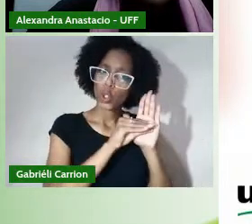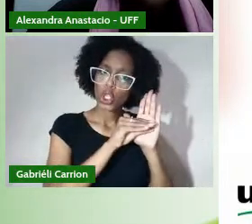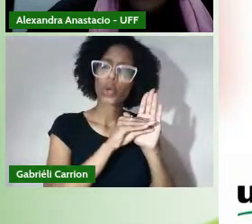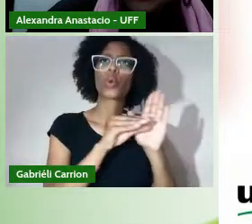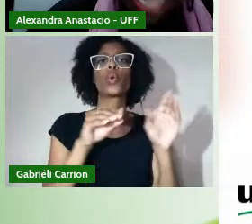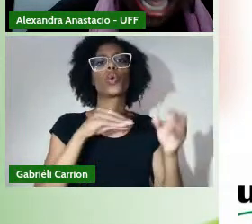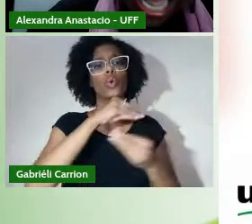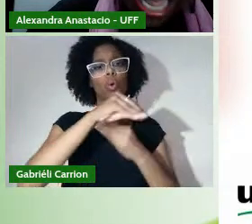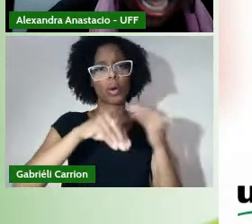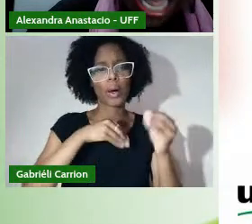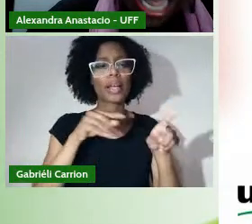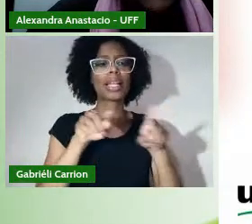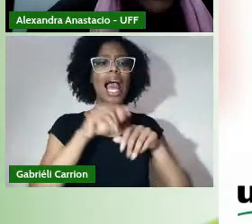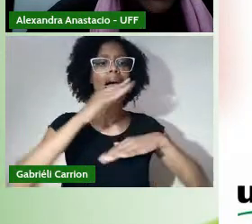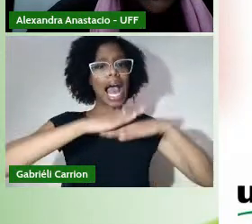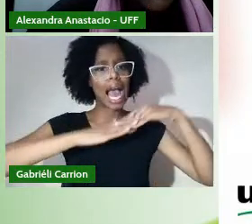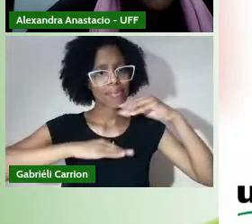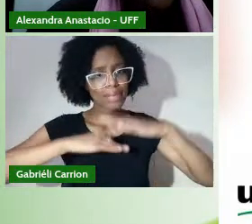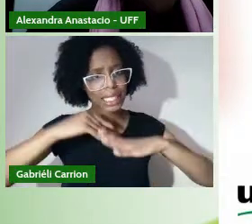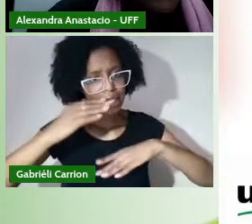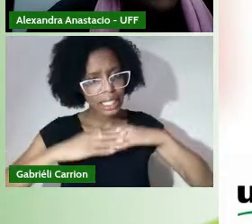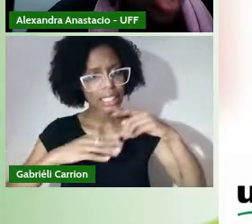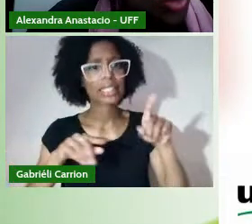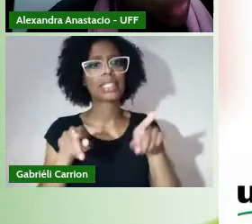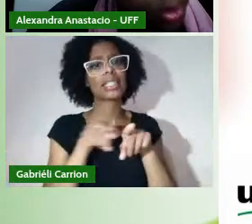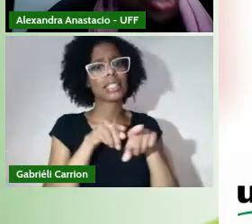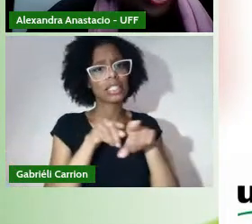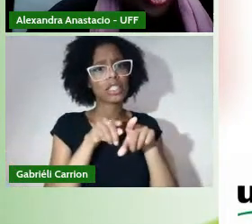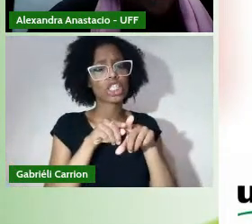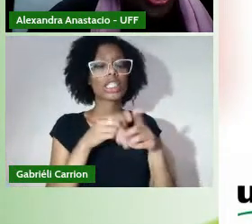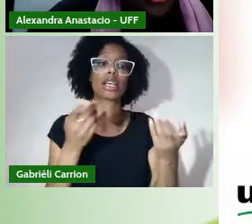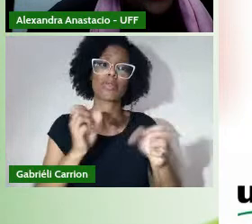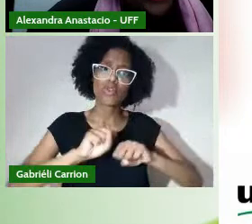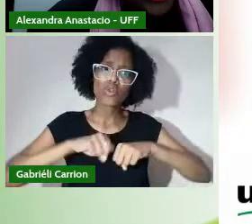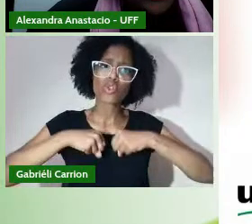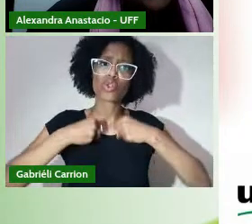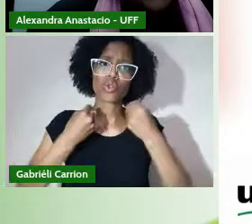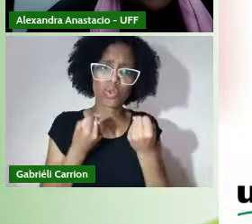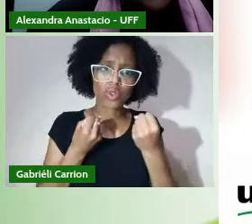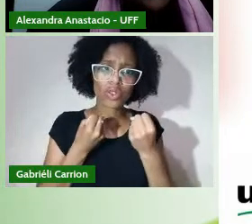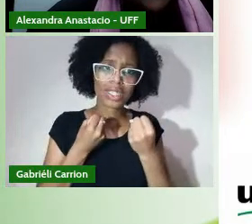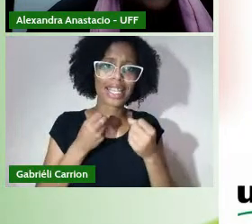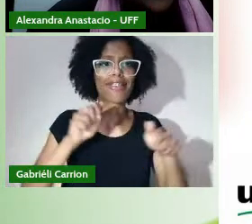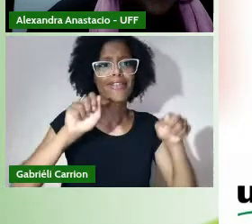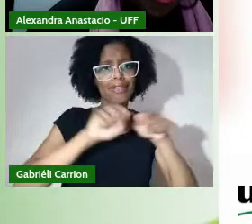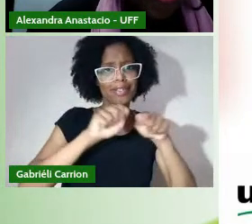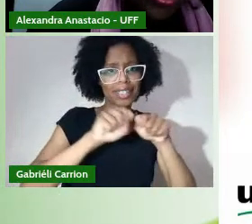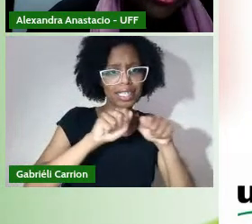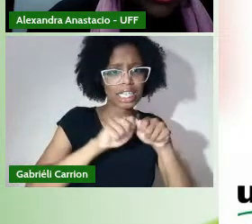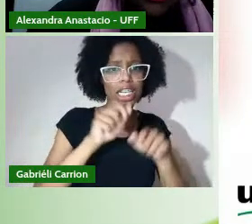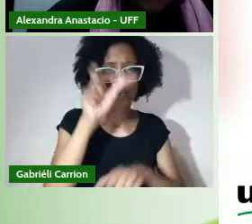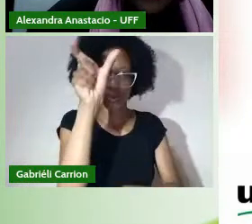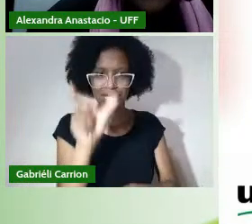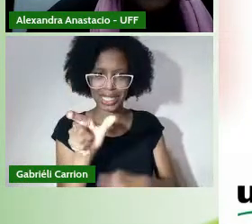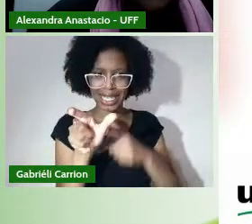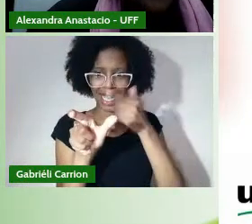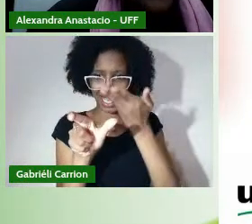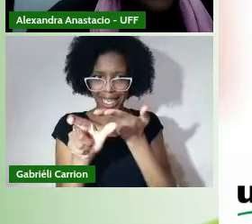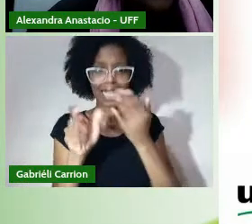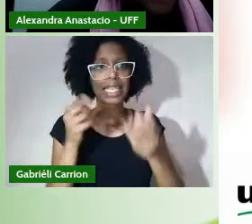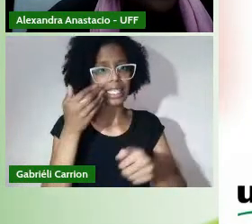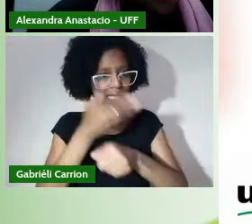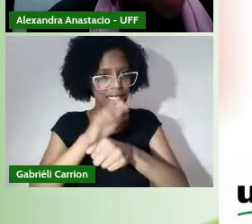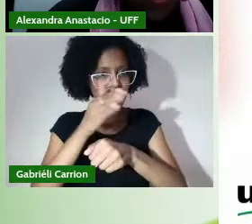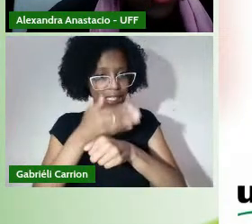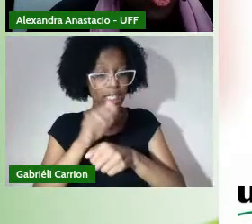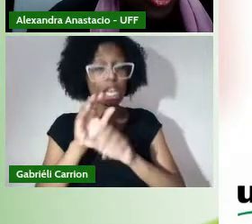envolve as habilidades, né? E que envolve as atitudes também, né? Desse ser que está se formando, para que a gente possa,